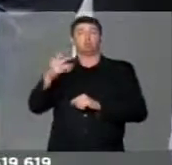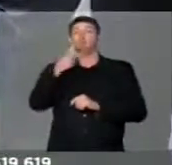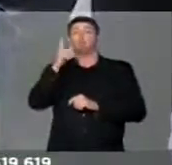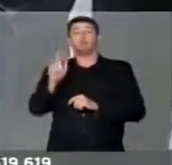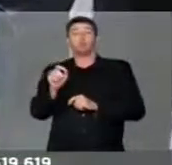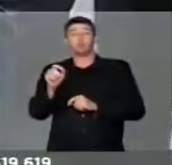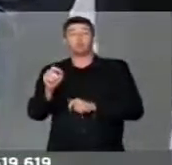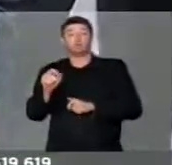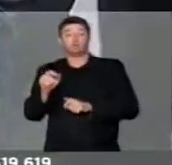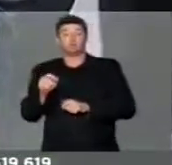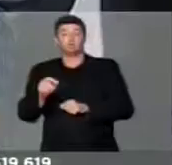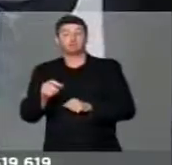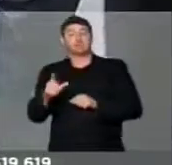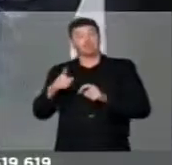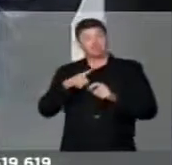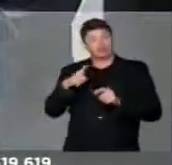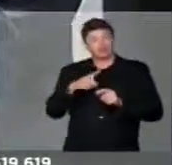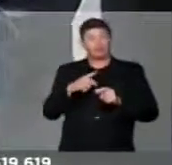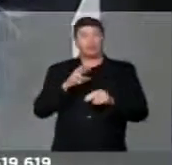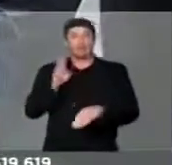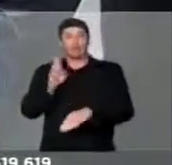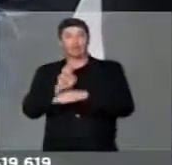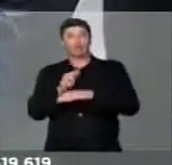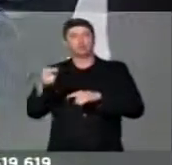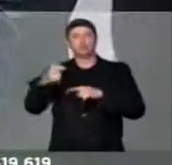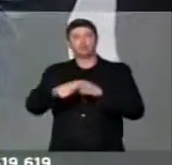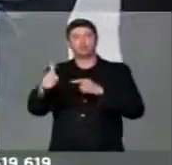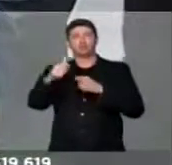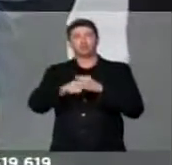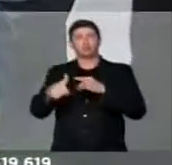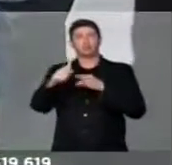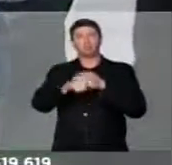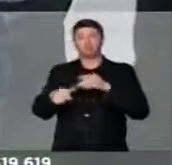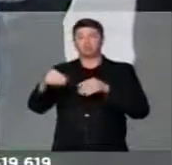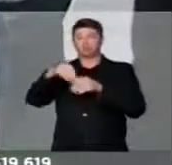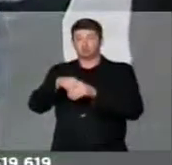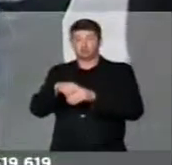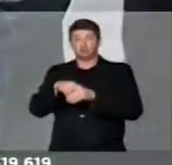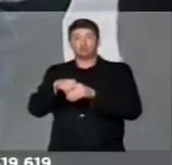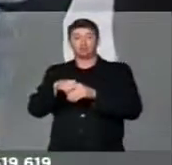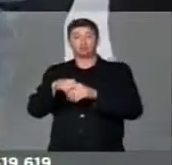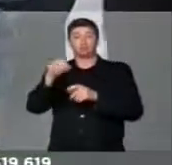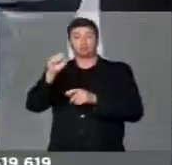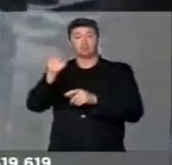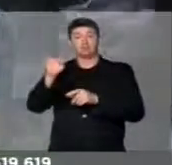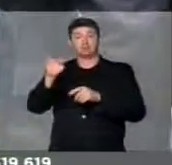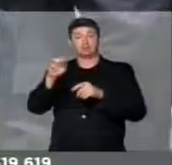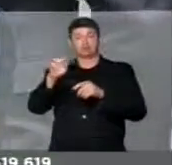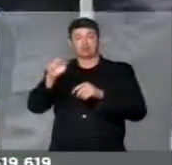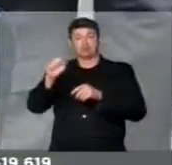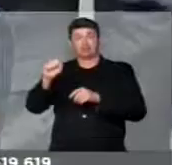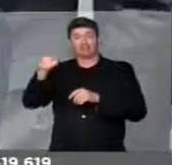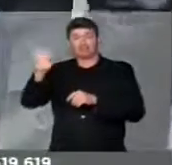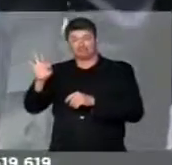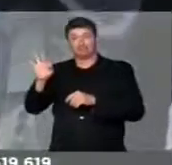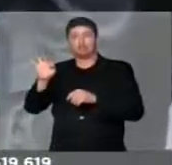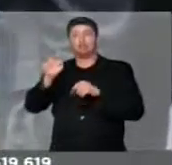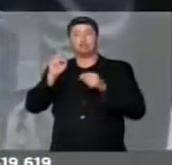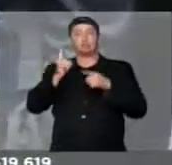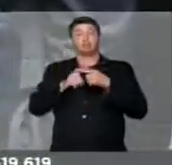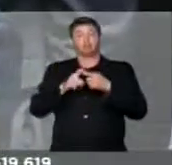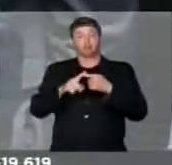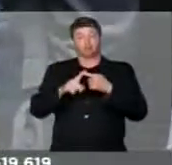prevê o mecanismo do recurso repetitivo perante o tribunal superior do trabalho cujo entendimento